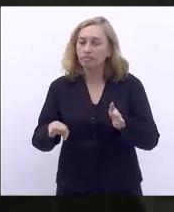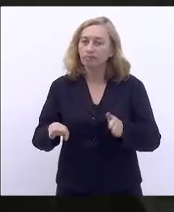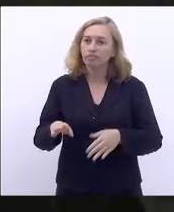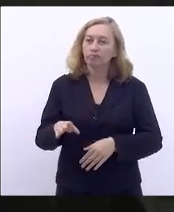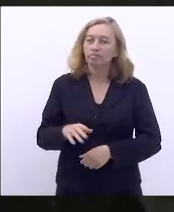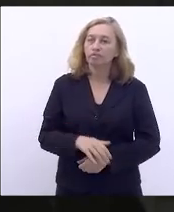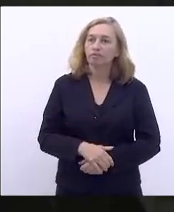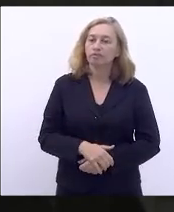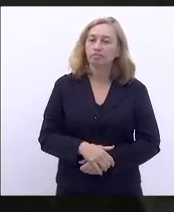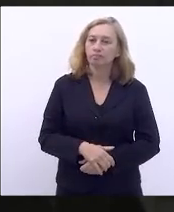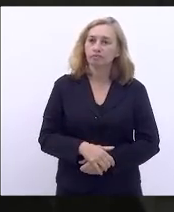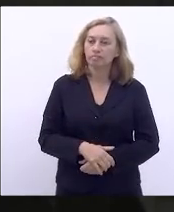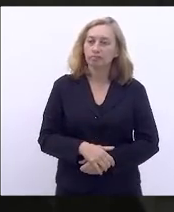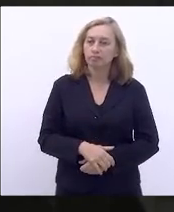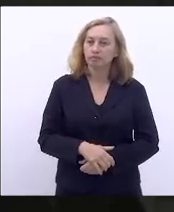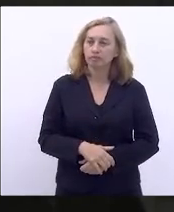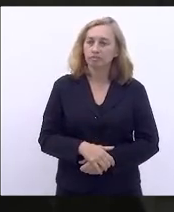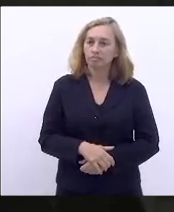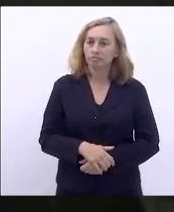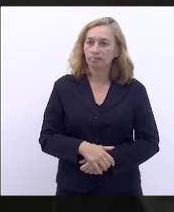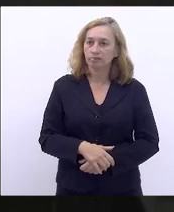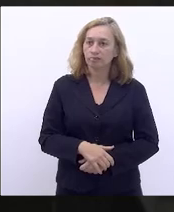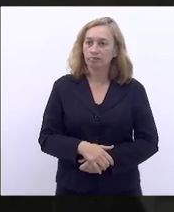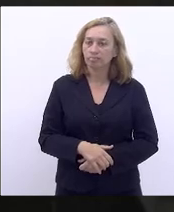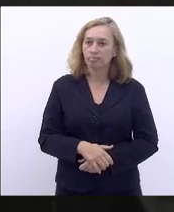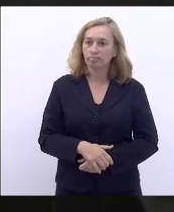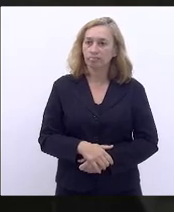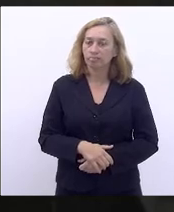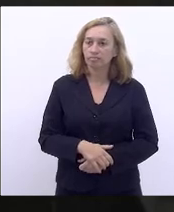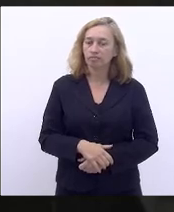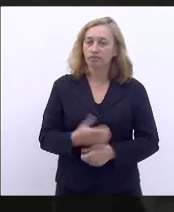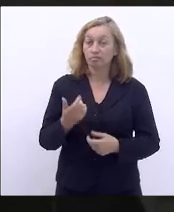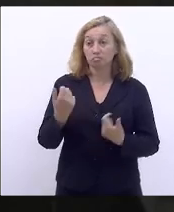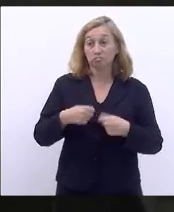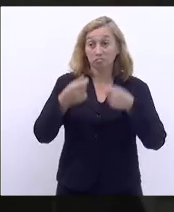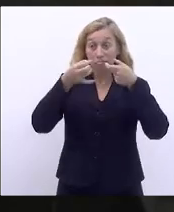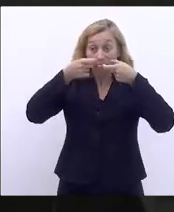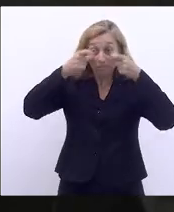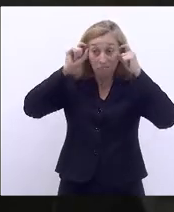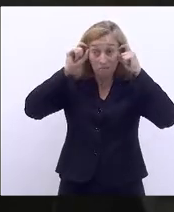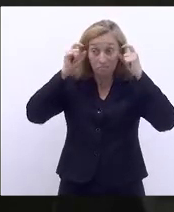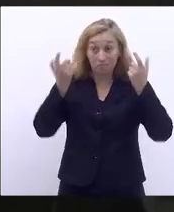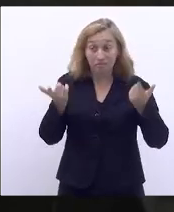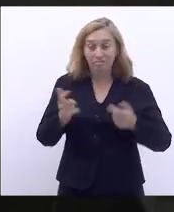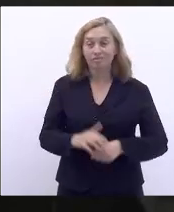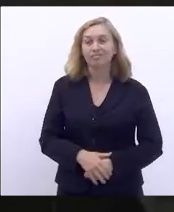Brasfi. Espera aí, Tia Ju, acho que hoje vou ter que botar óculos aqui.